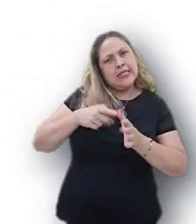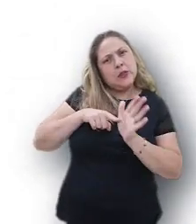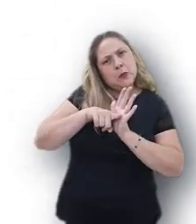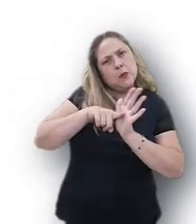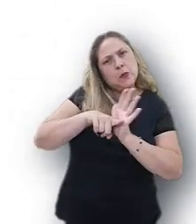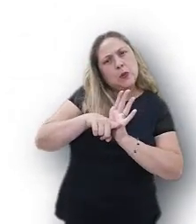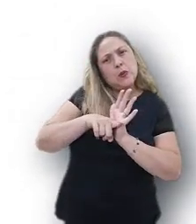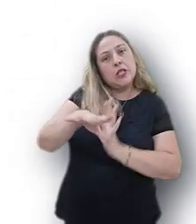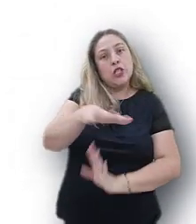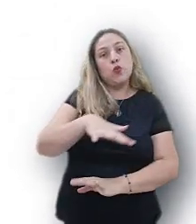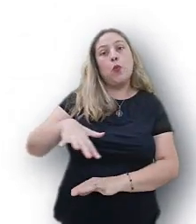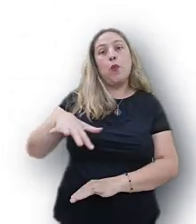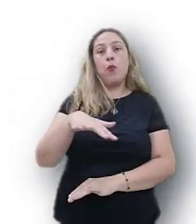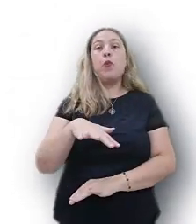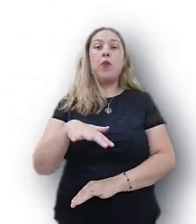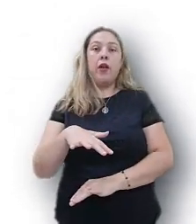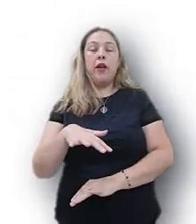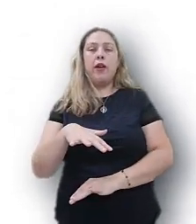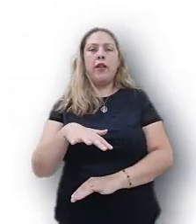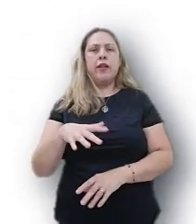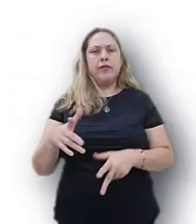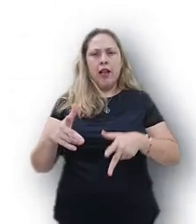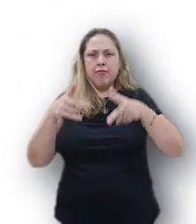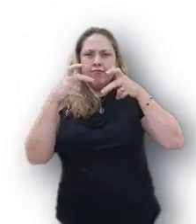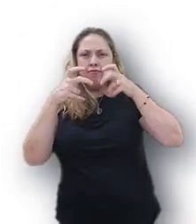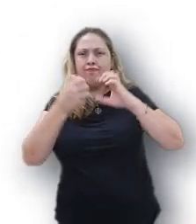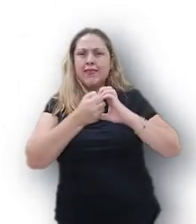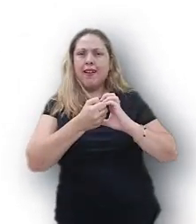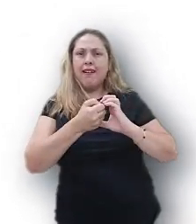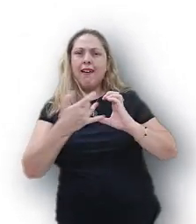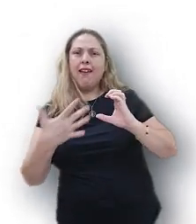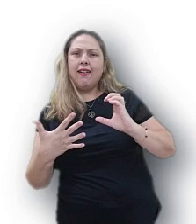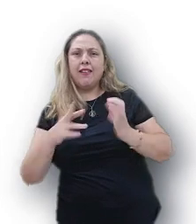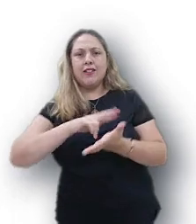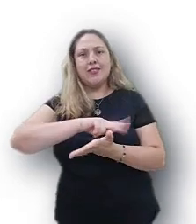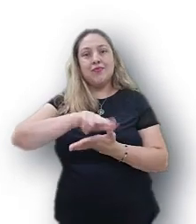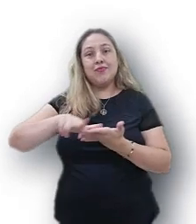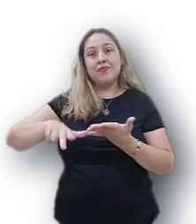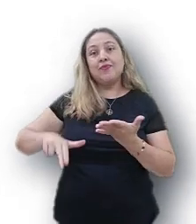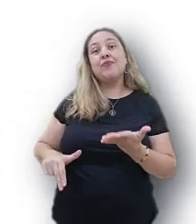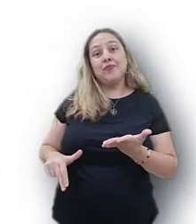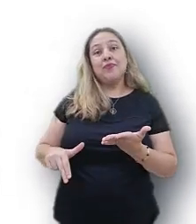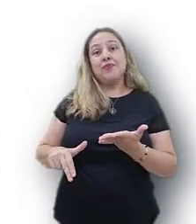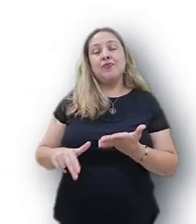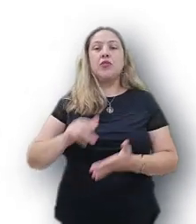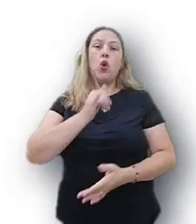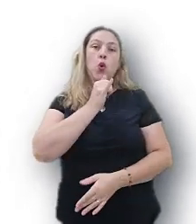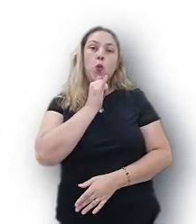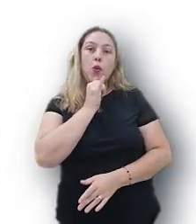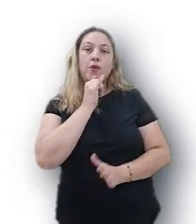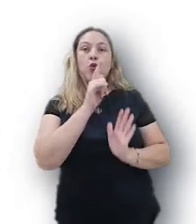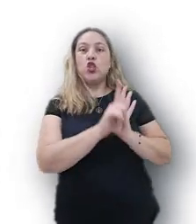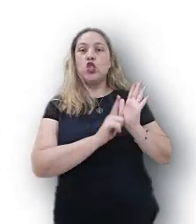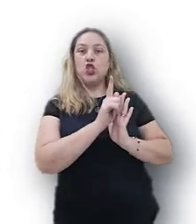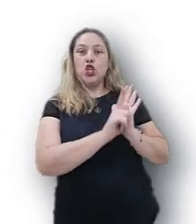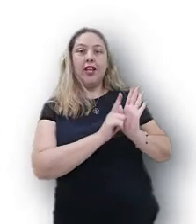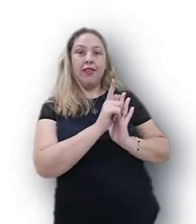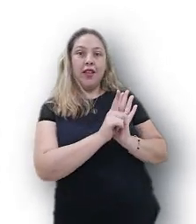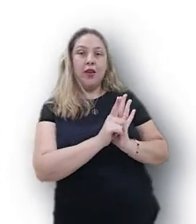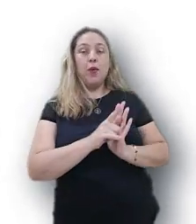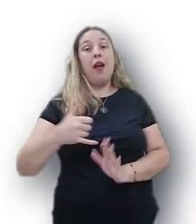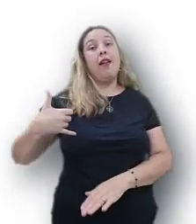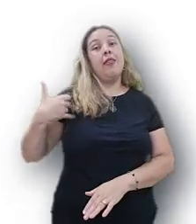A estrutura populacional consiste na análise de uma localidade, tendo por base a caracterização de